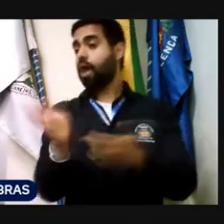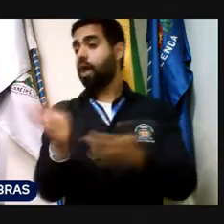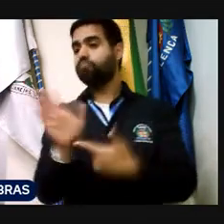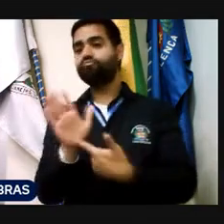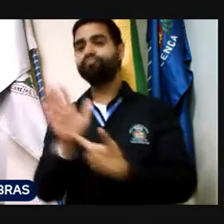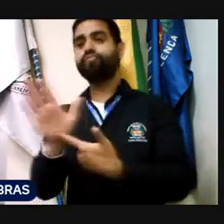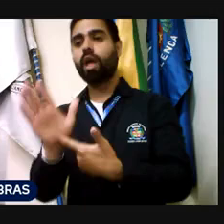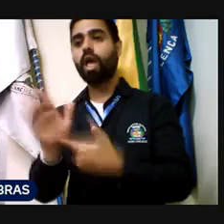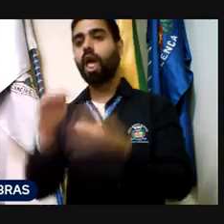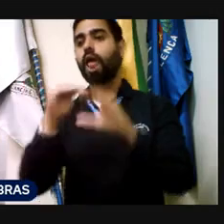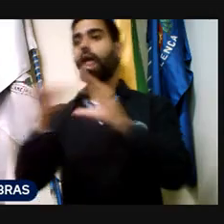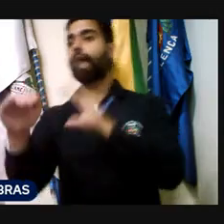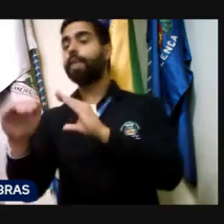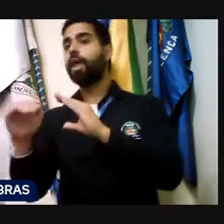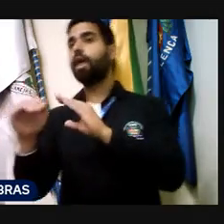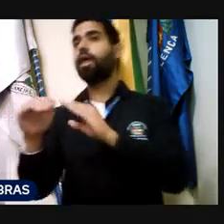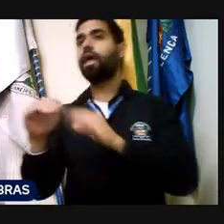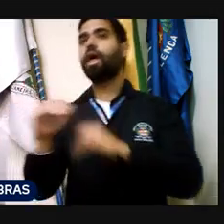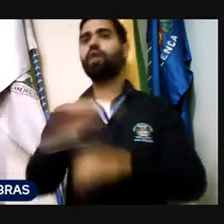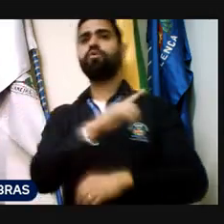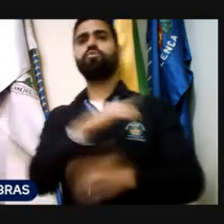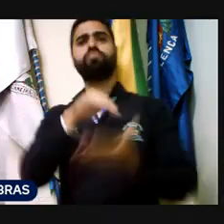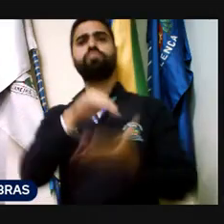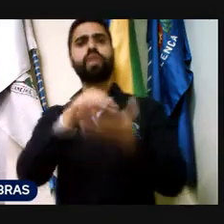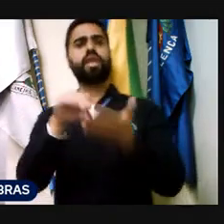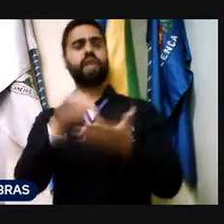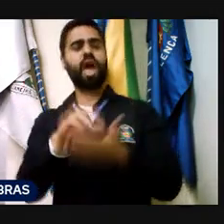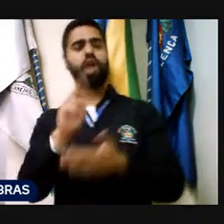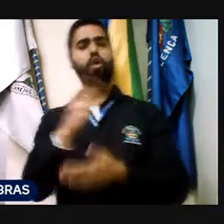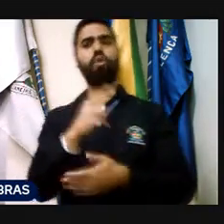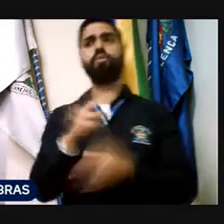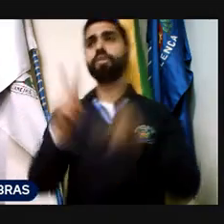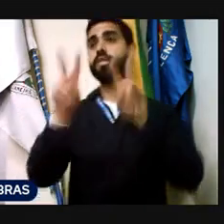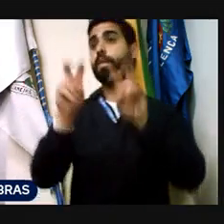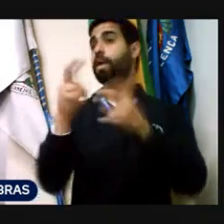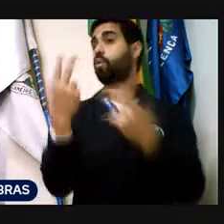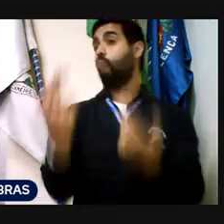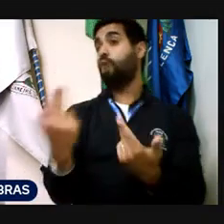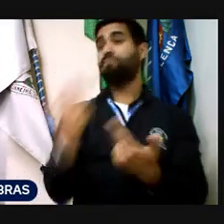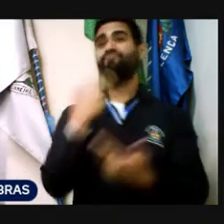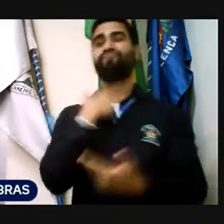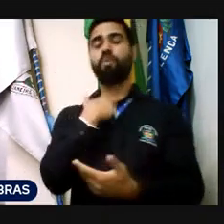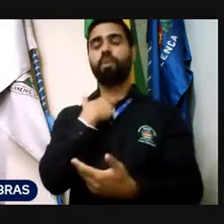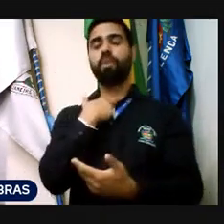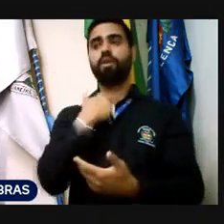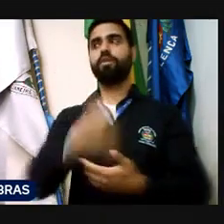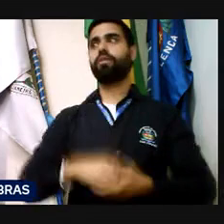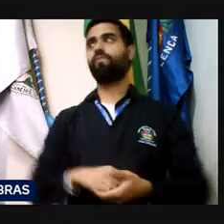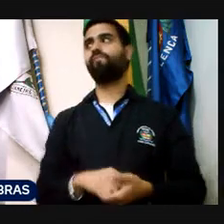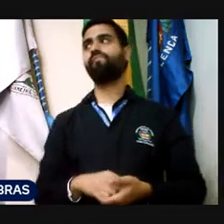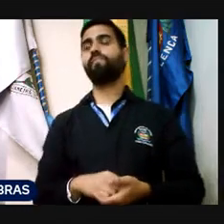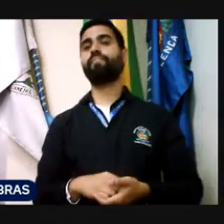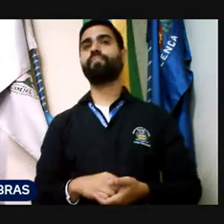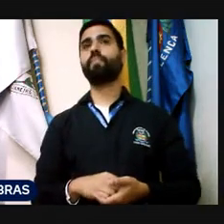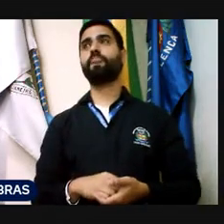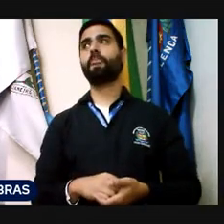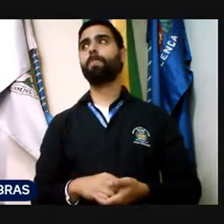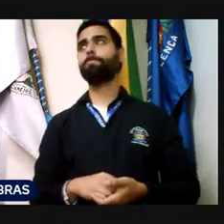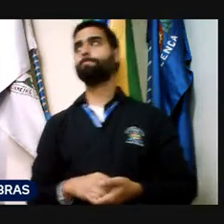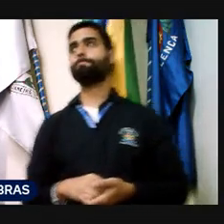governador, não poderá encaminhar o secretário, sendo o mesmo assunto. Porque isso, você